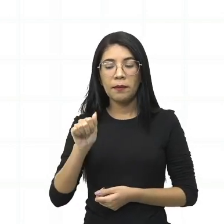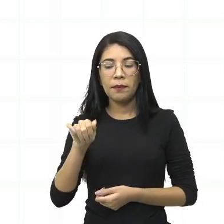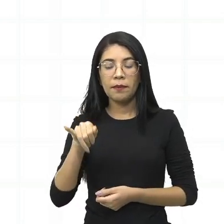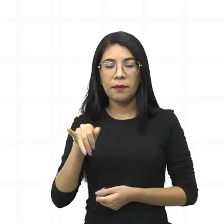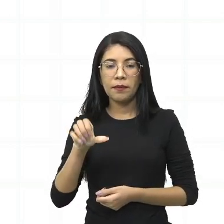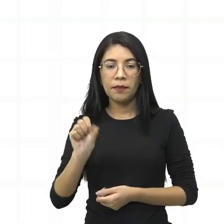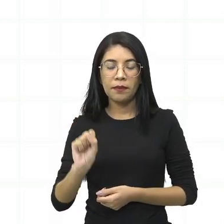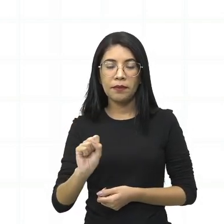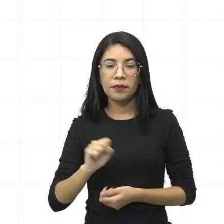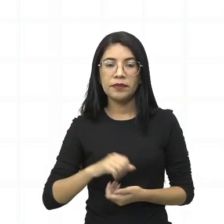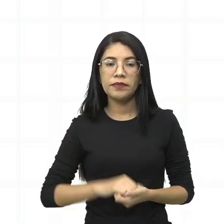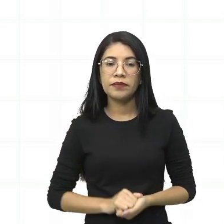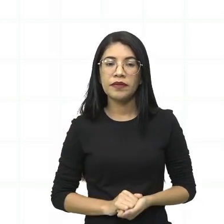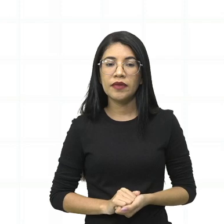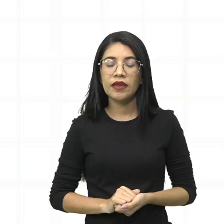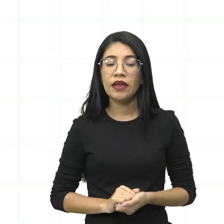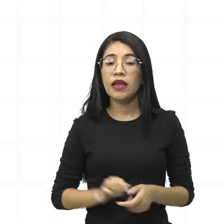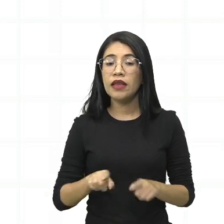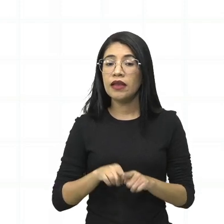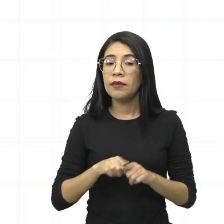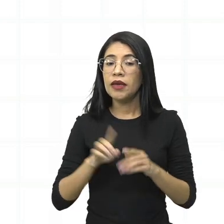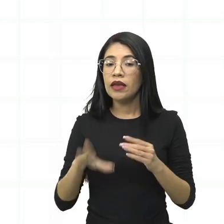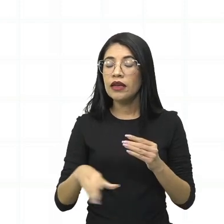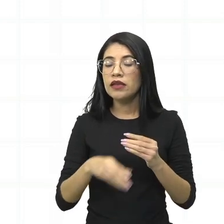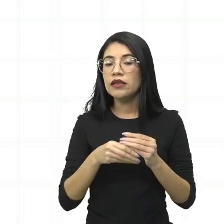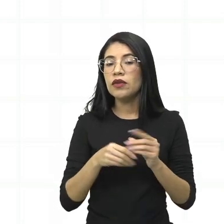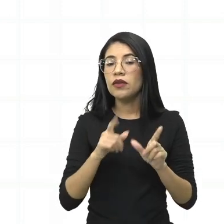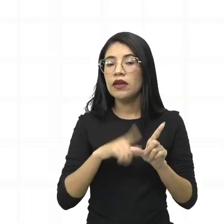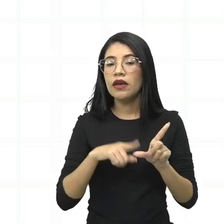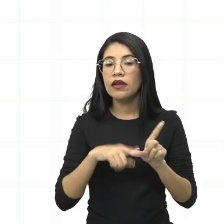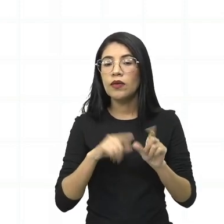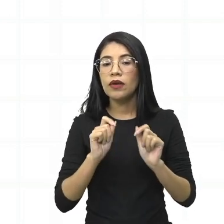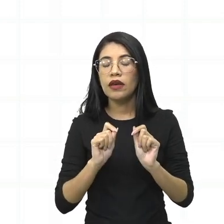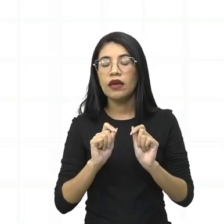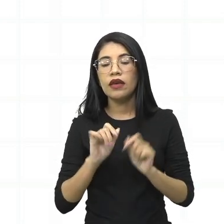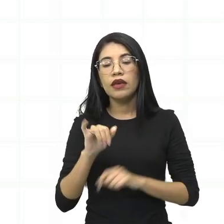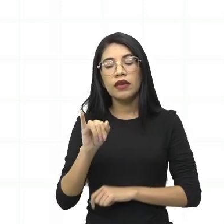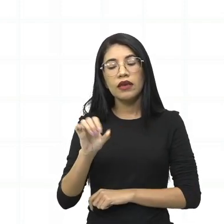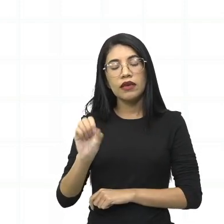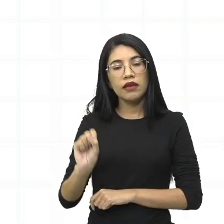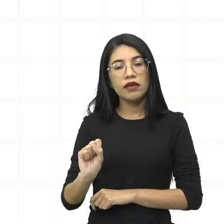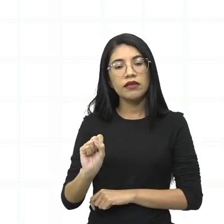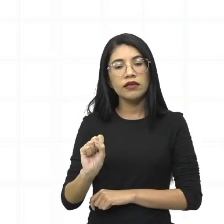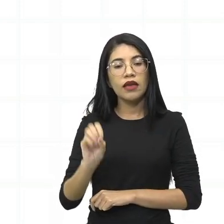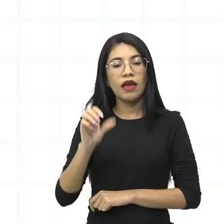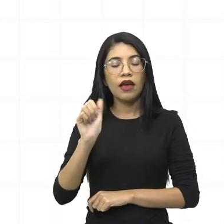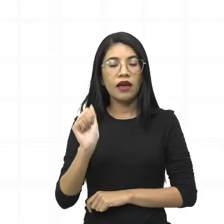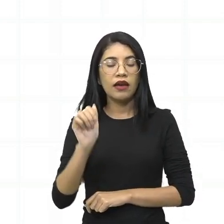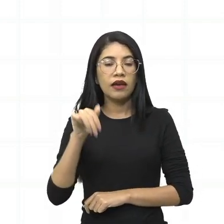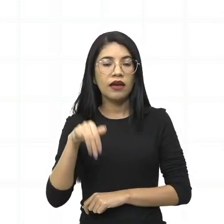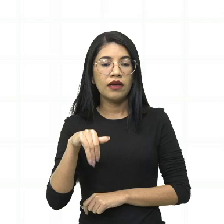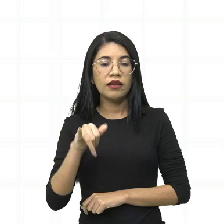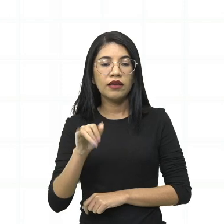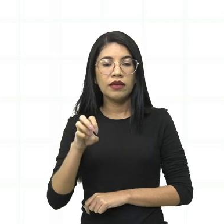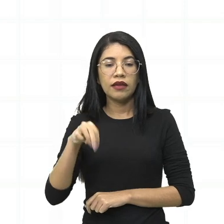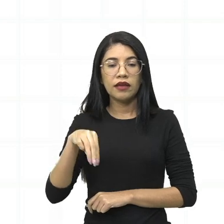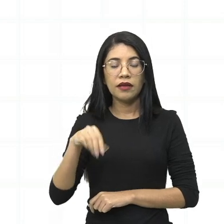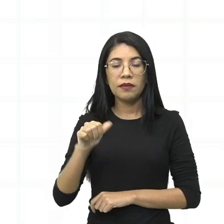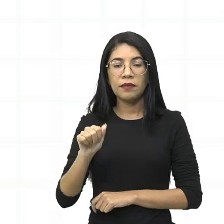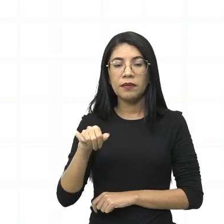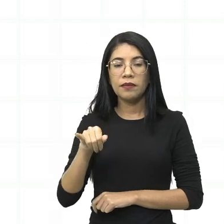Certo? Animais. Não acrescentei também só o S, acrescentei o quê? IS, né? Igual a